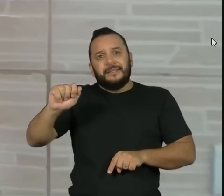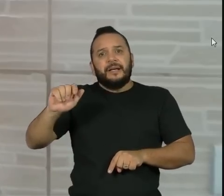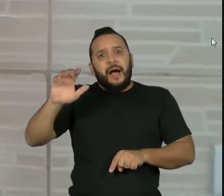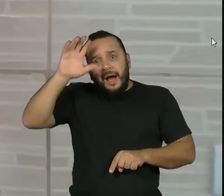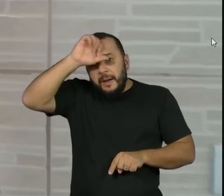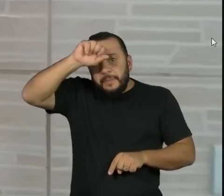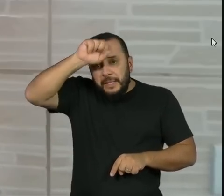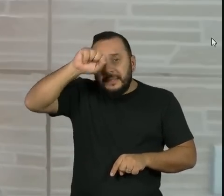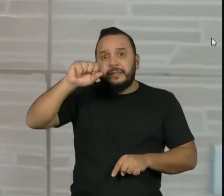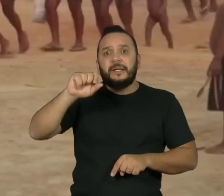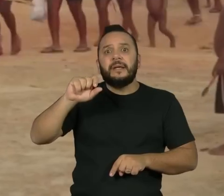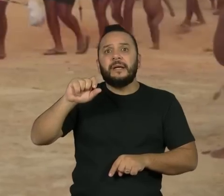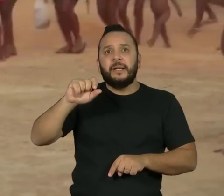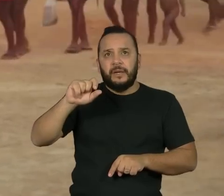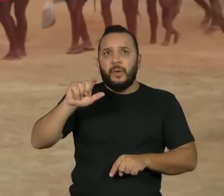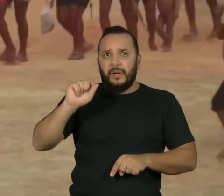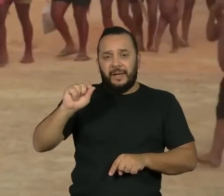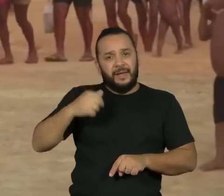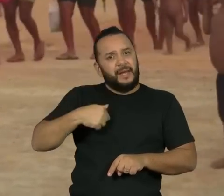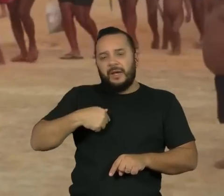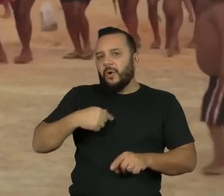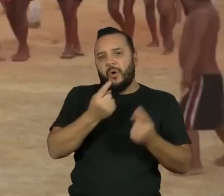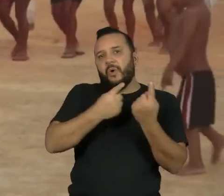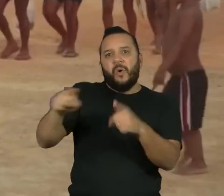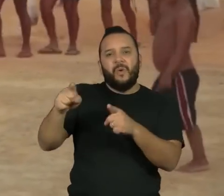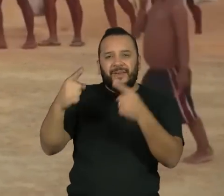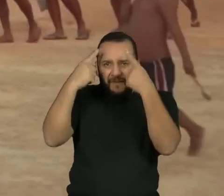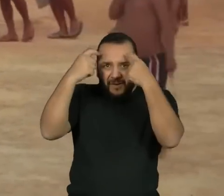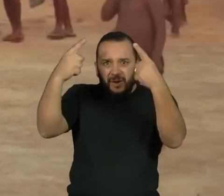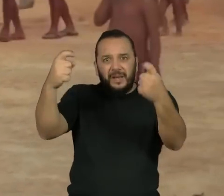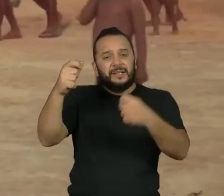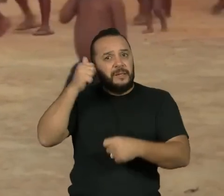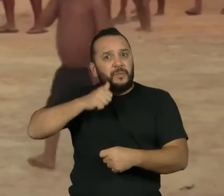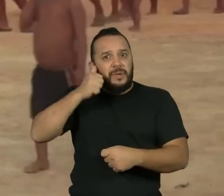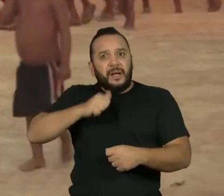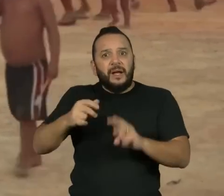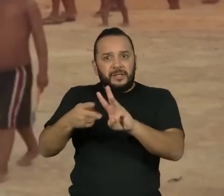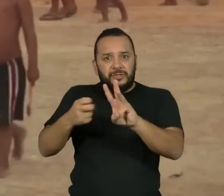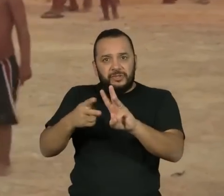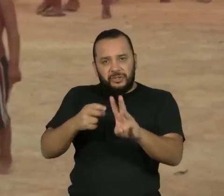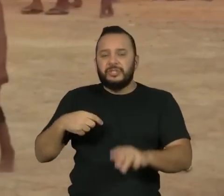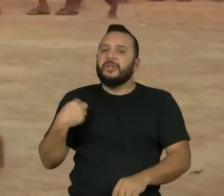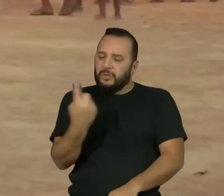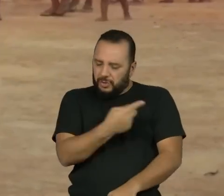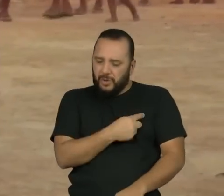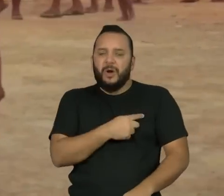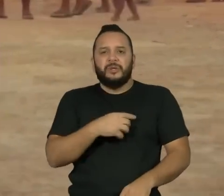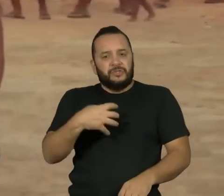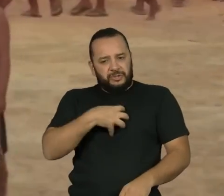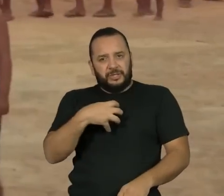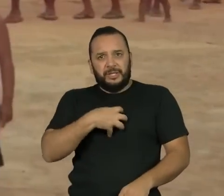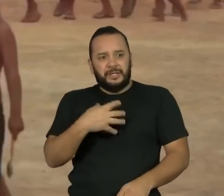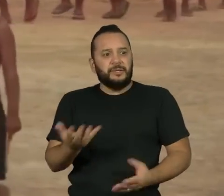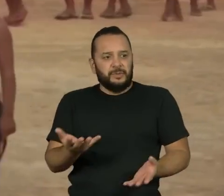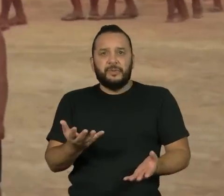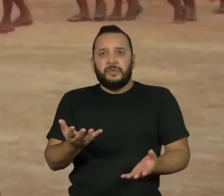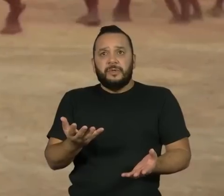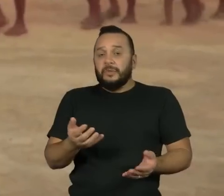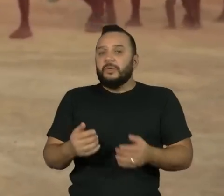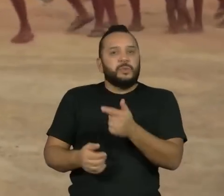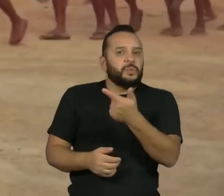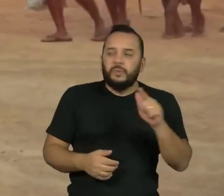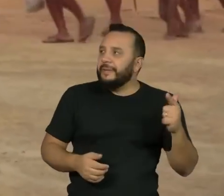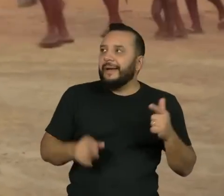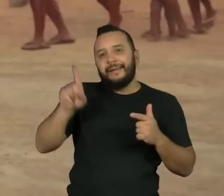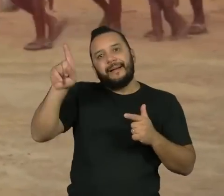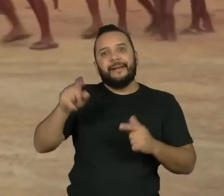combate da violência doméstica, né, do nosso jeito. A gente não tem delegado, não tem